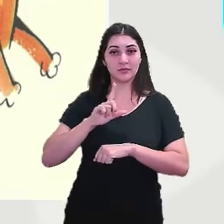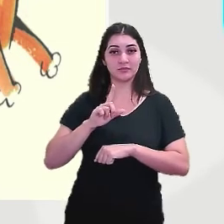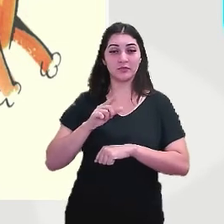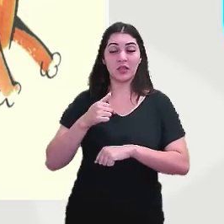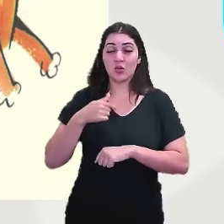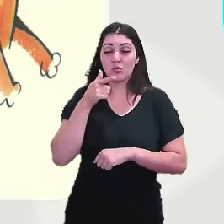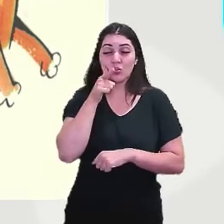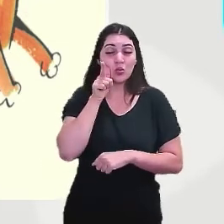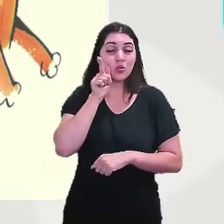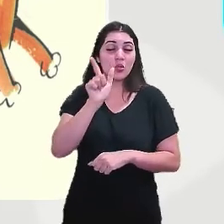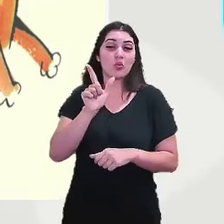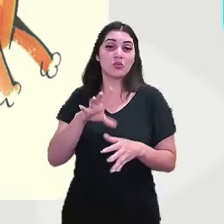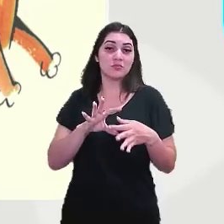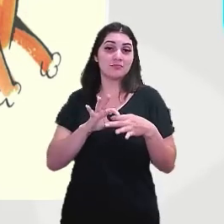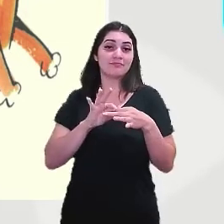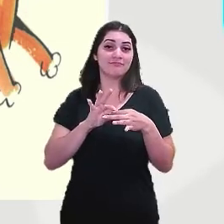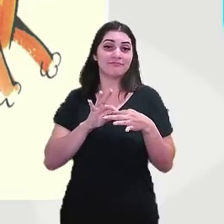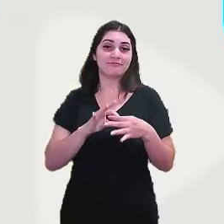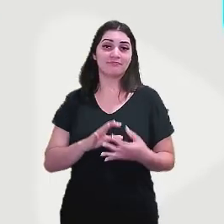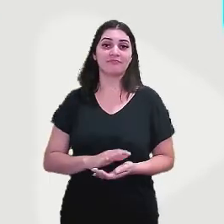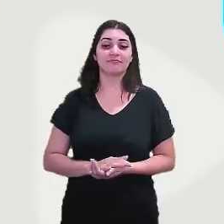não consigo segurar ele.